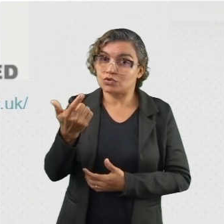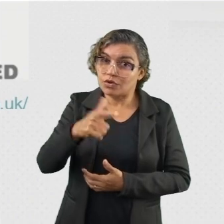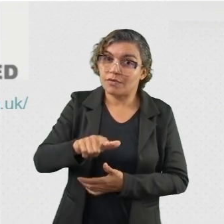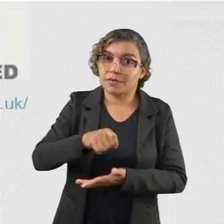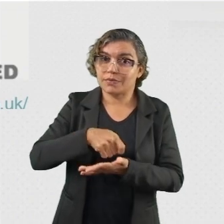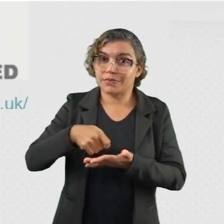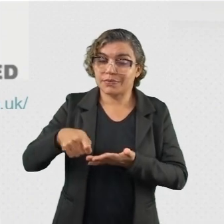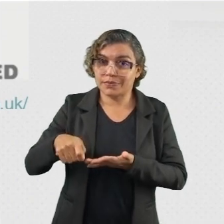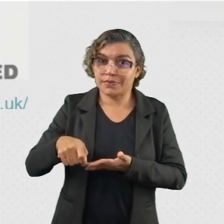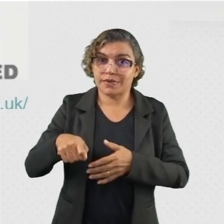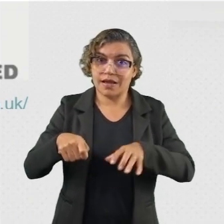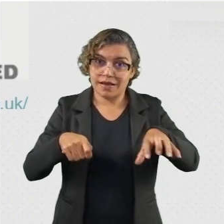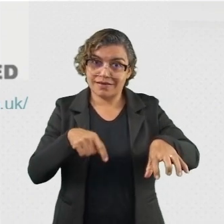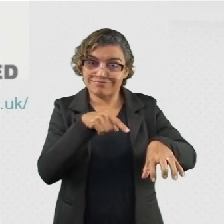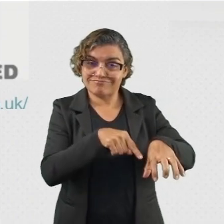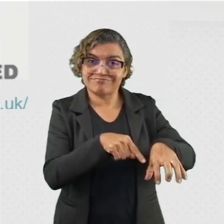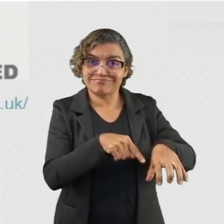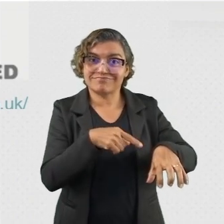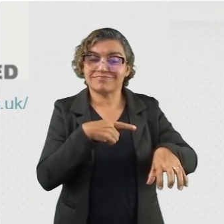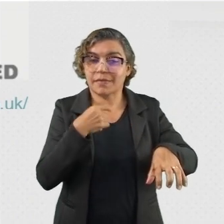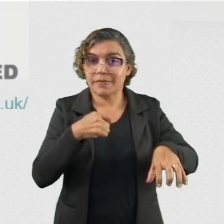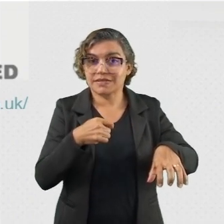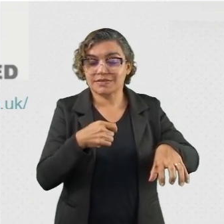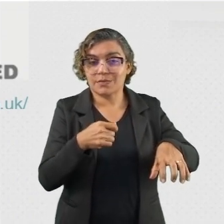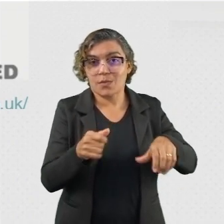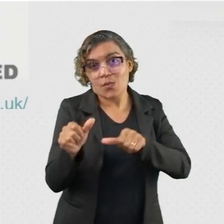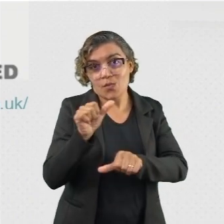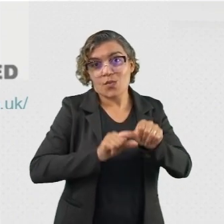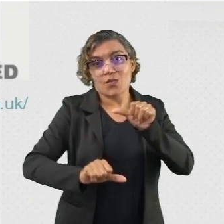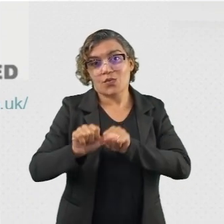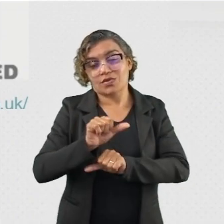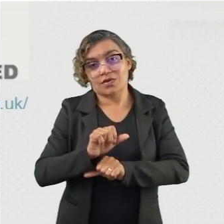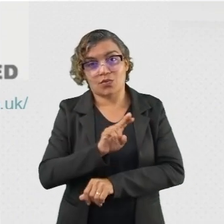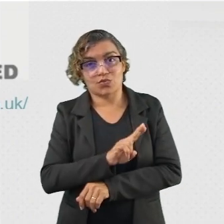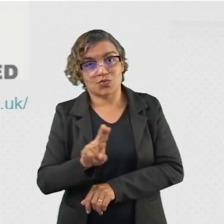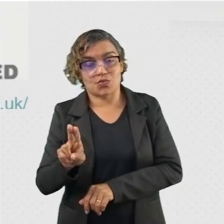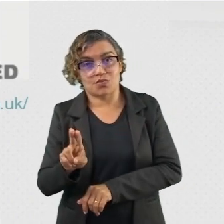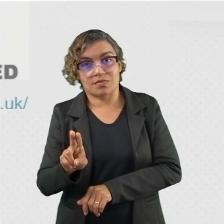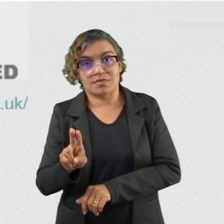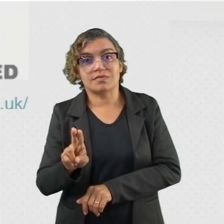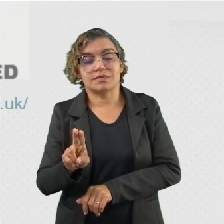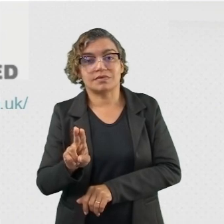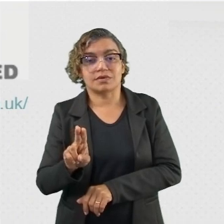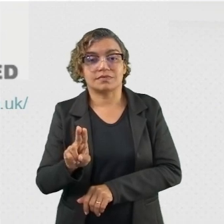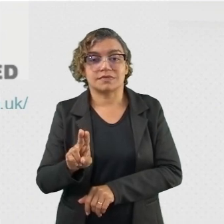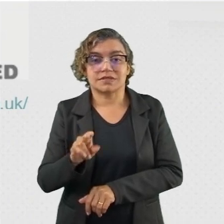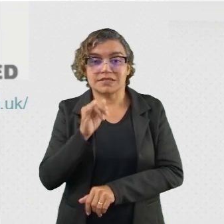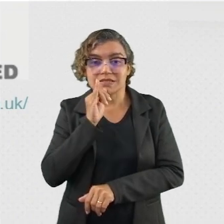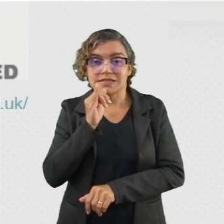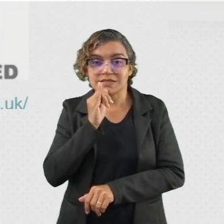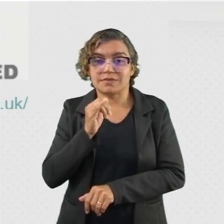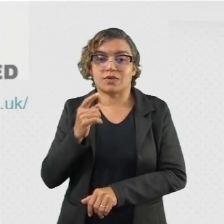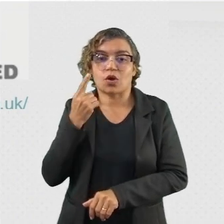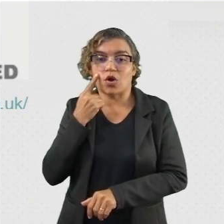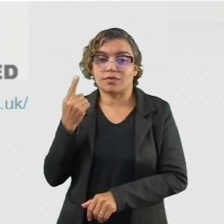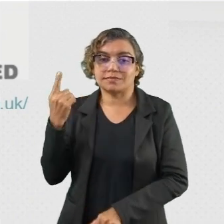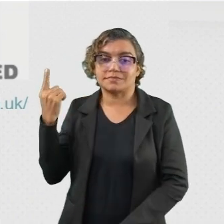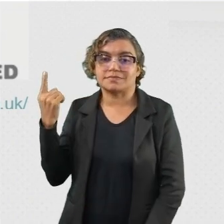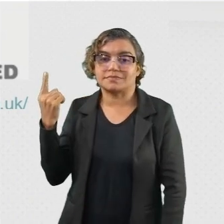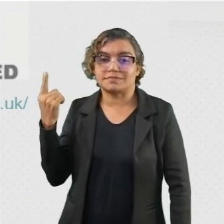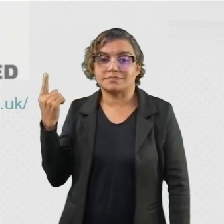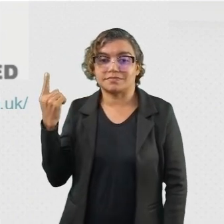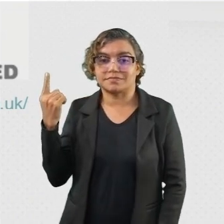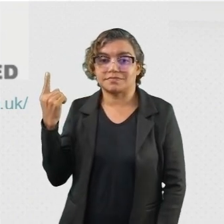inglês americano, a gente teria que mudar o nome. Ao invés de rubbish, seria garbage